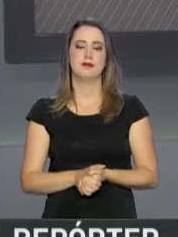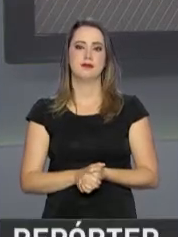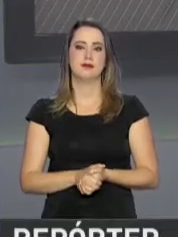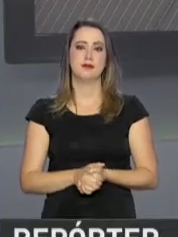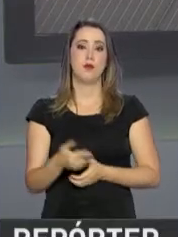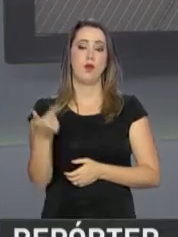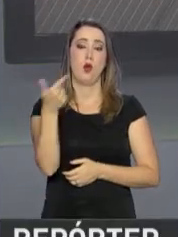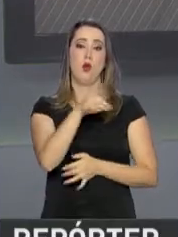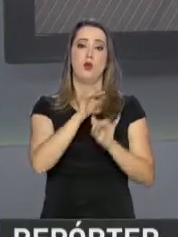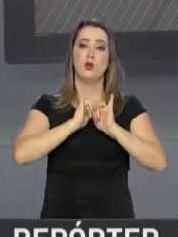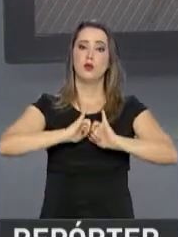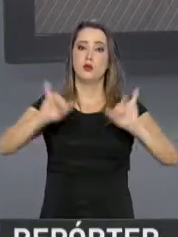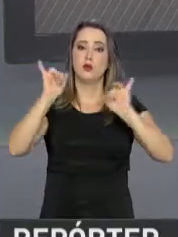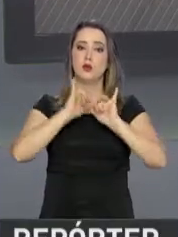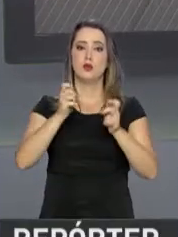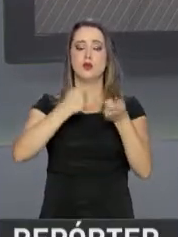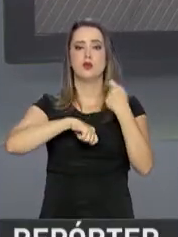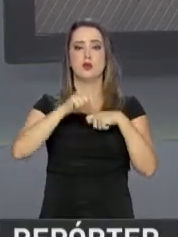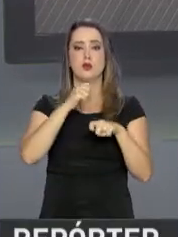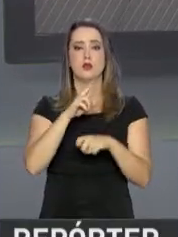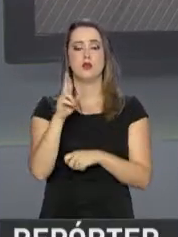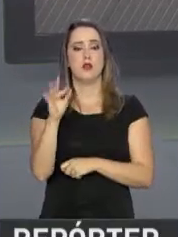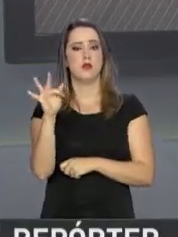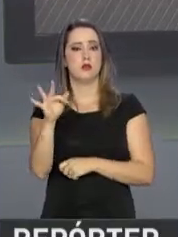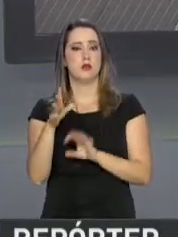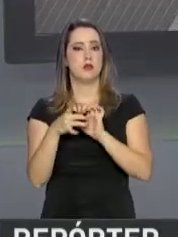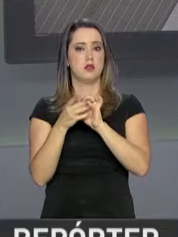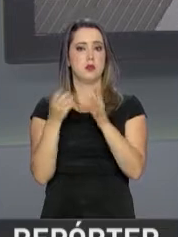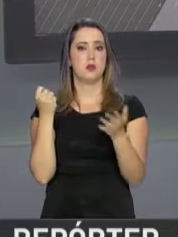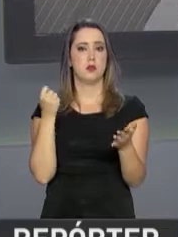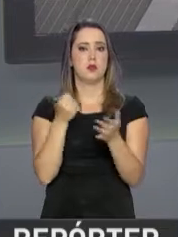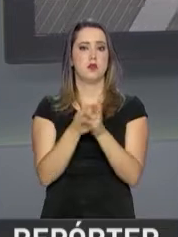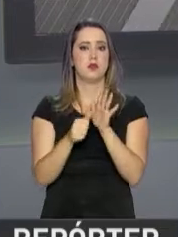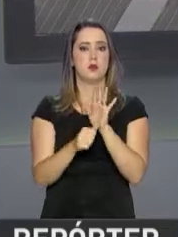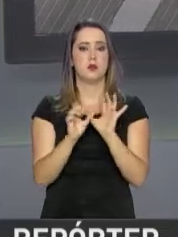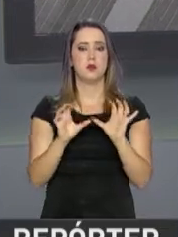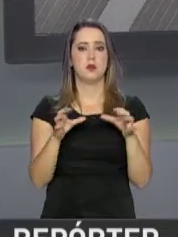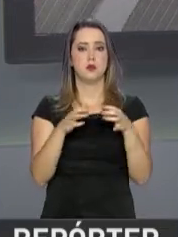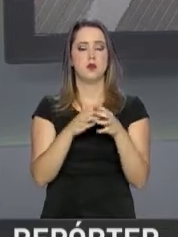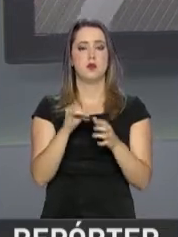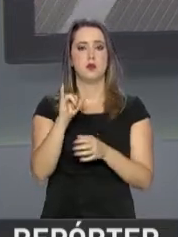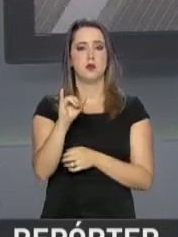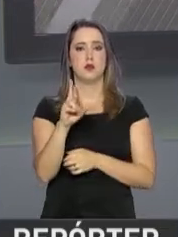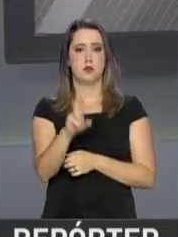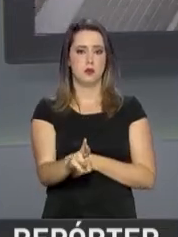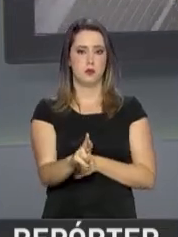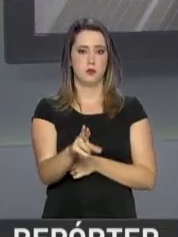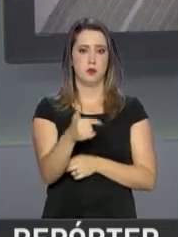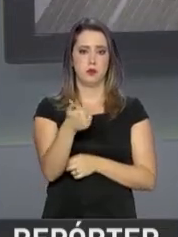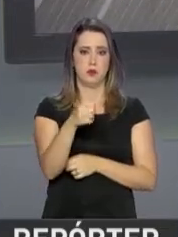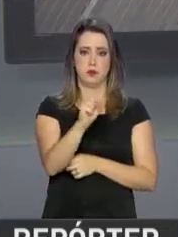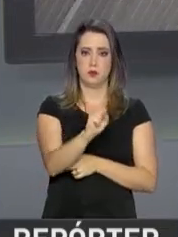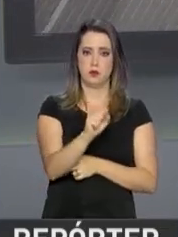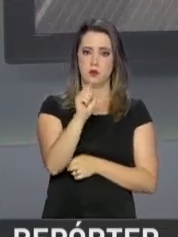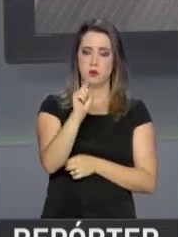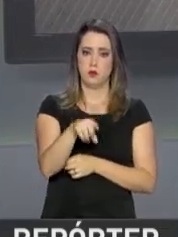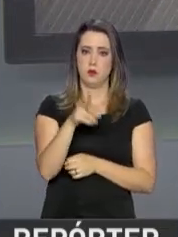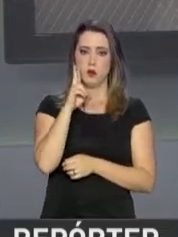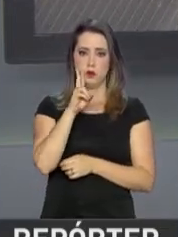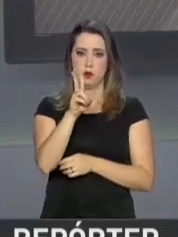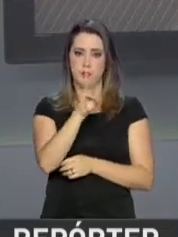E uma outra notícia da economia. A Receita Federal liberou o pagamento do primeiro lote de restituição do Imposto de Renda 2018.